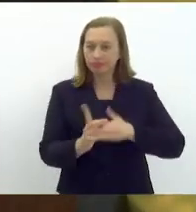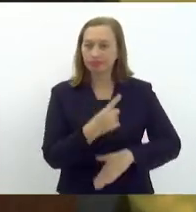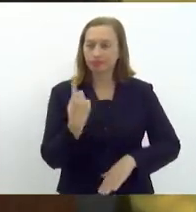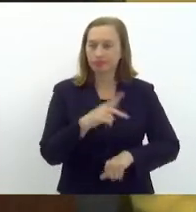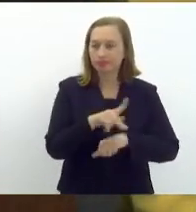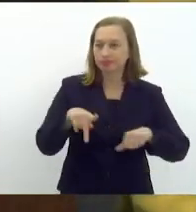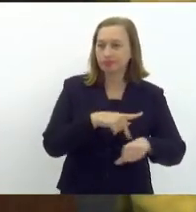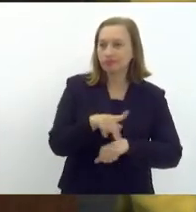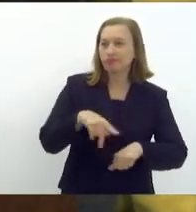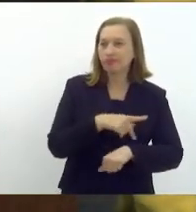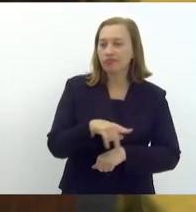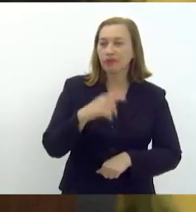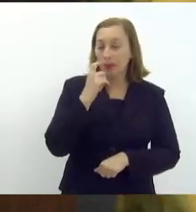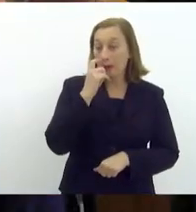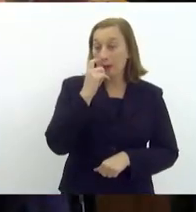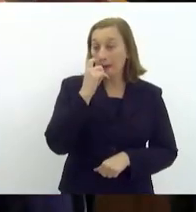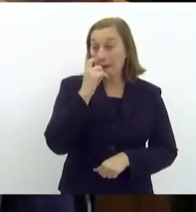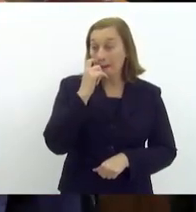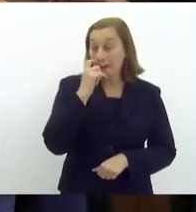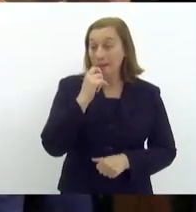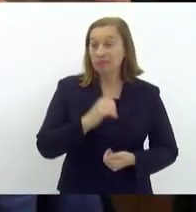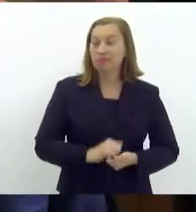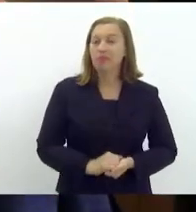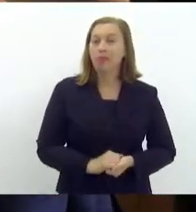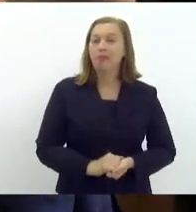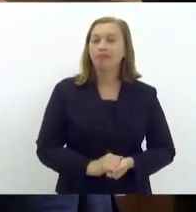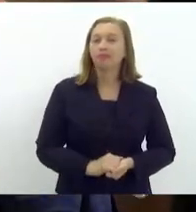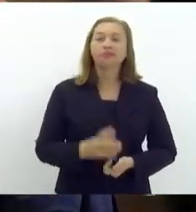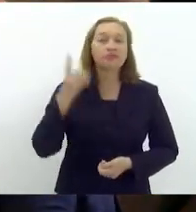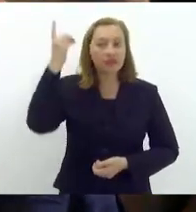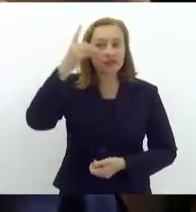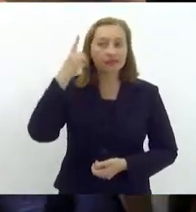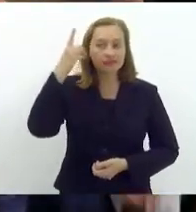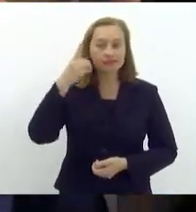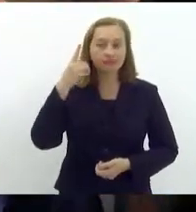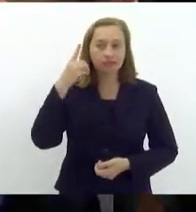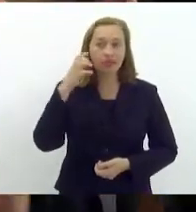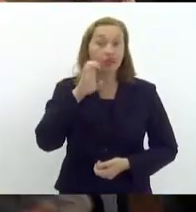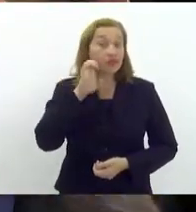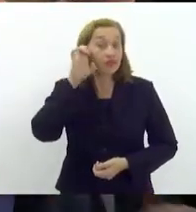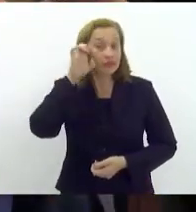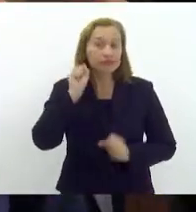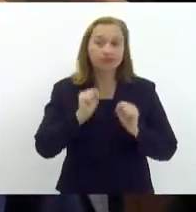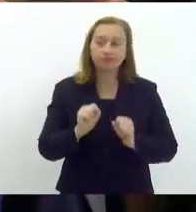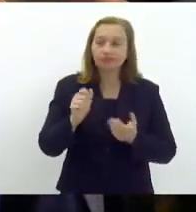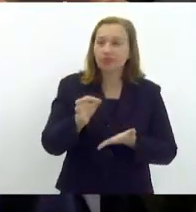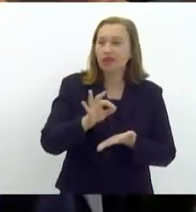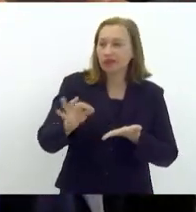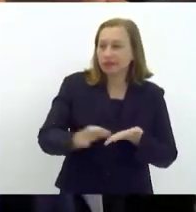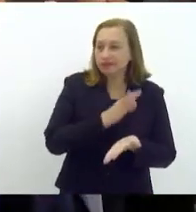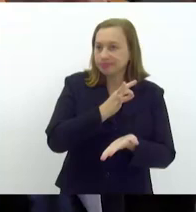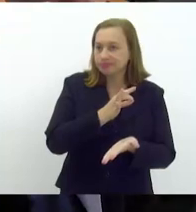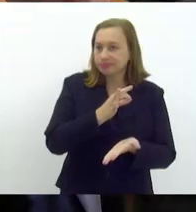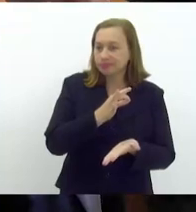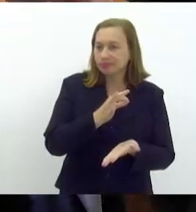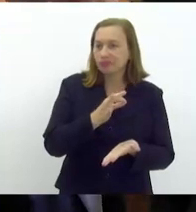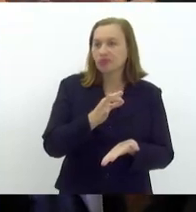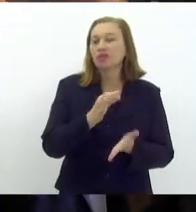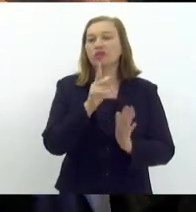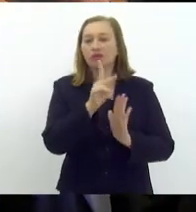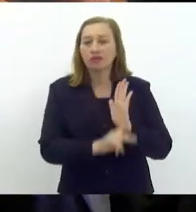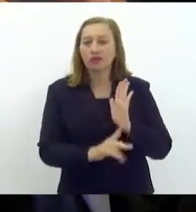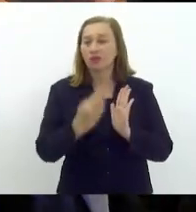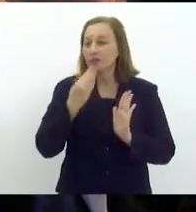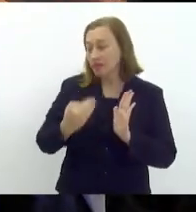o meu sonho meu sonho era que é deputada Érica takemoto pudesse assinar esse projeto ao invés de vossa excelência